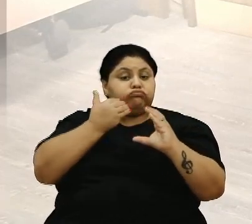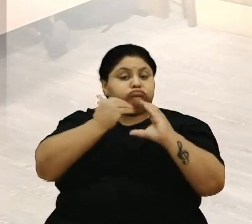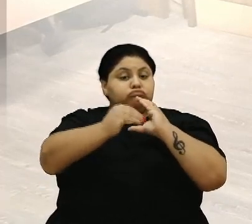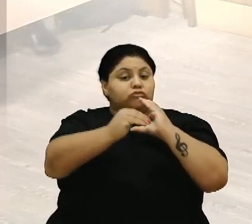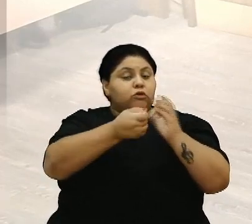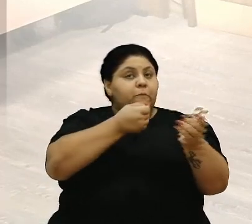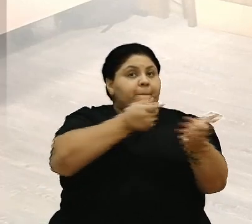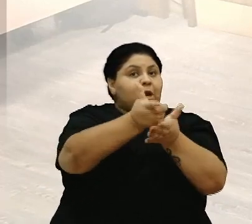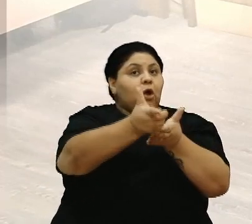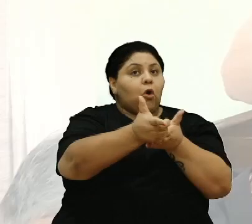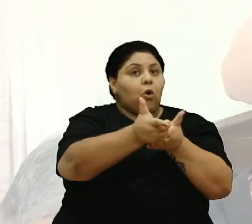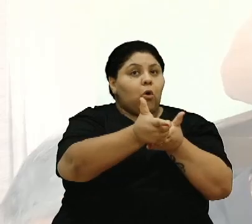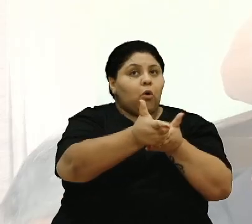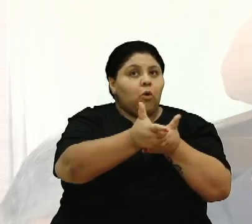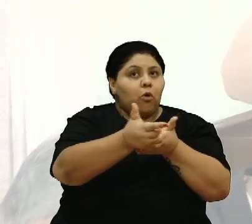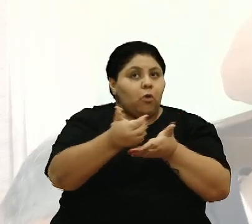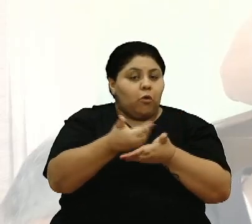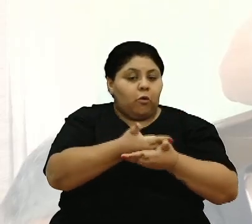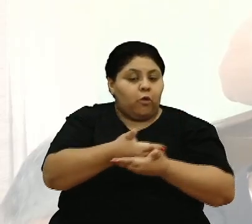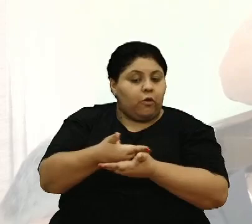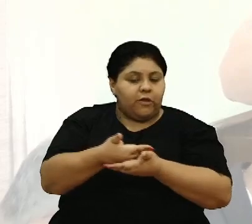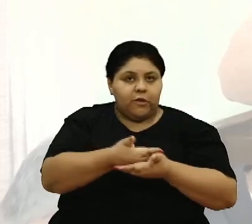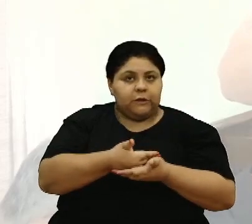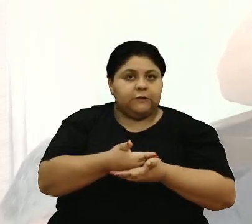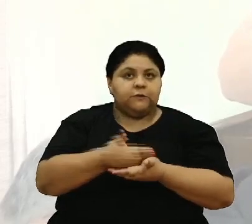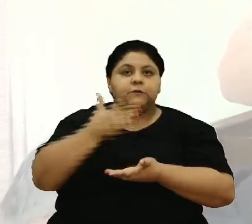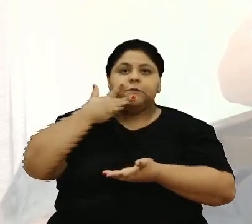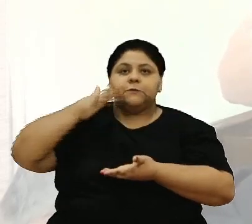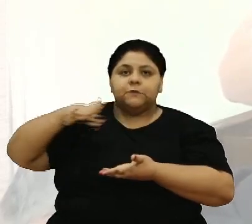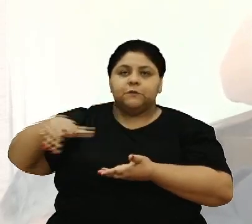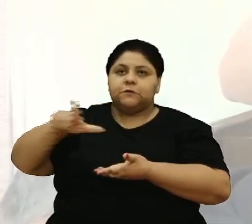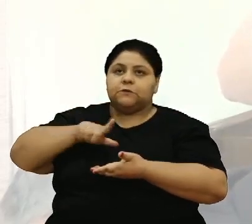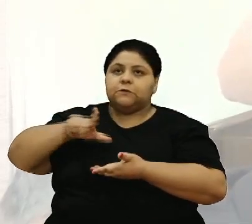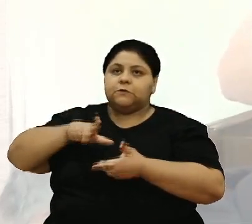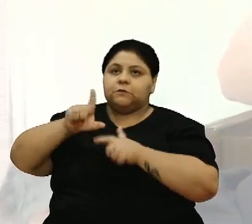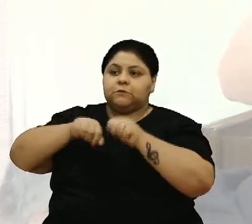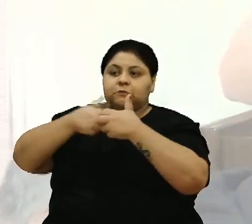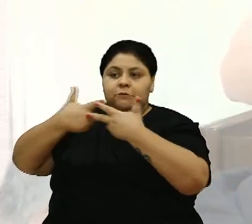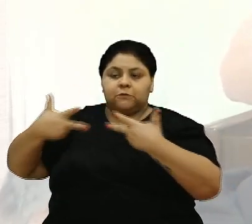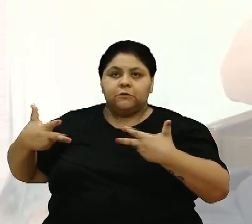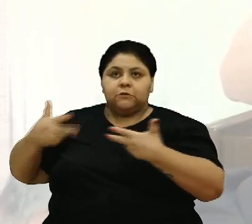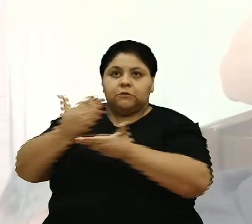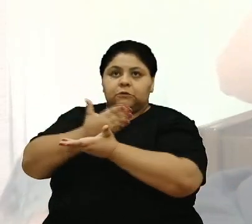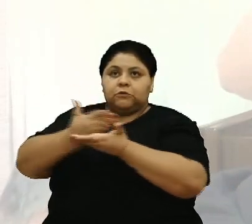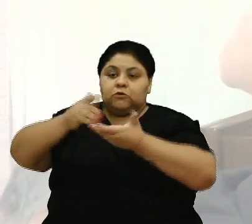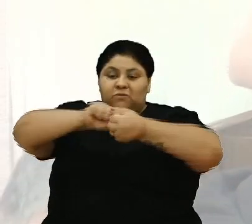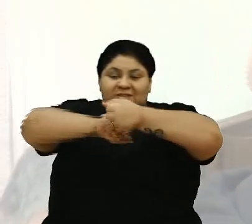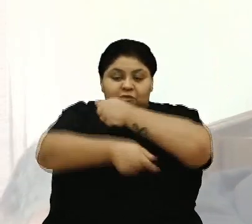compra da maternidade materno-infantil e também os equipamentos, porque vai entrar no caixa da